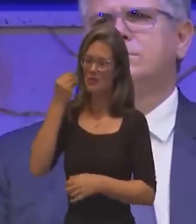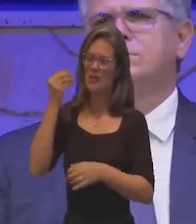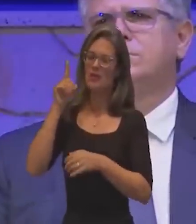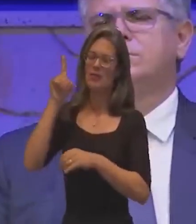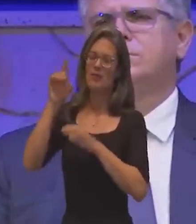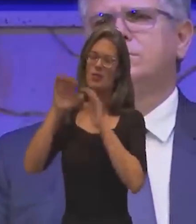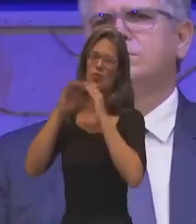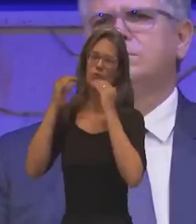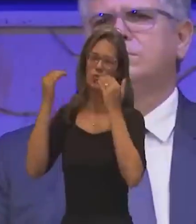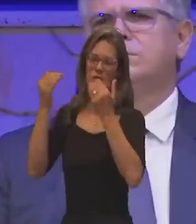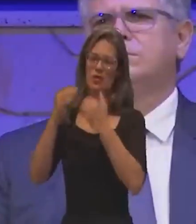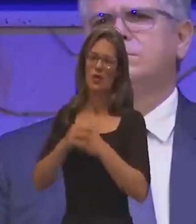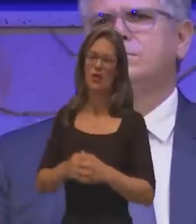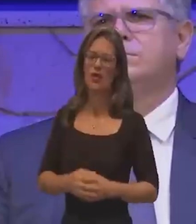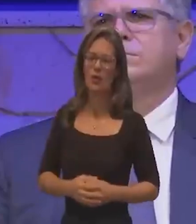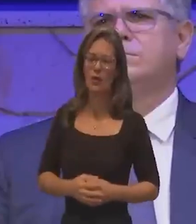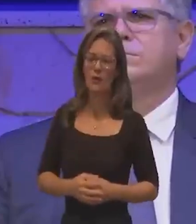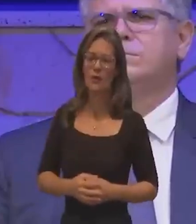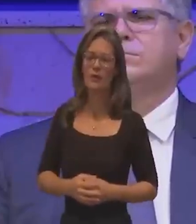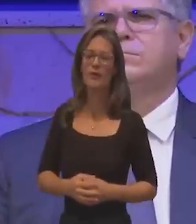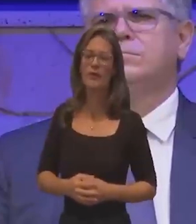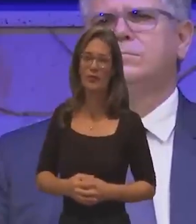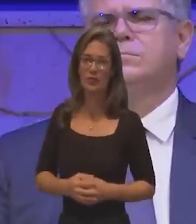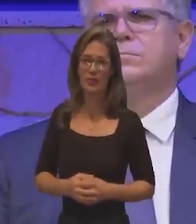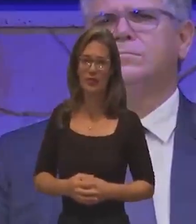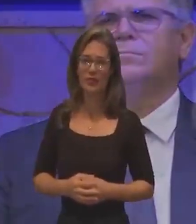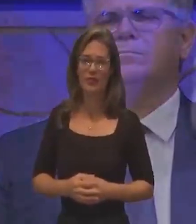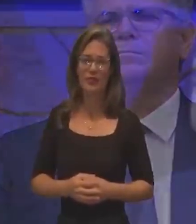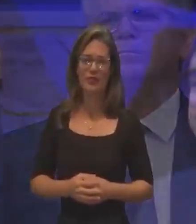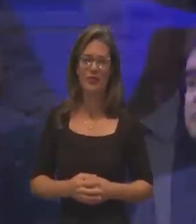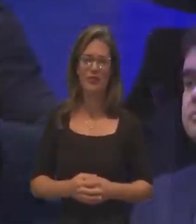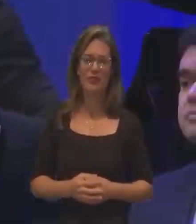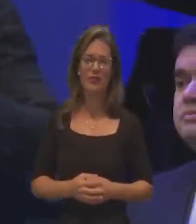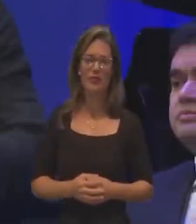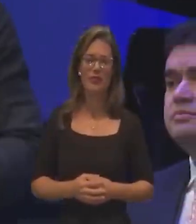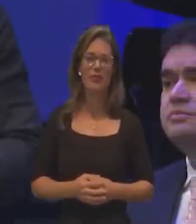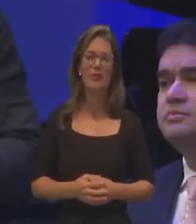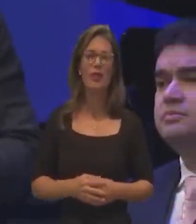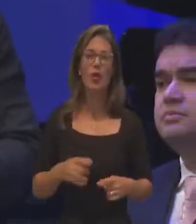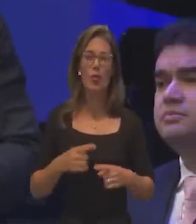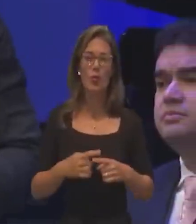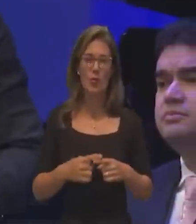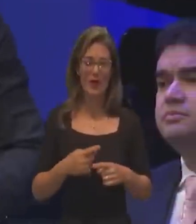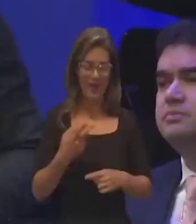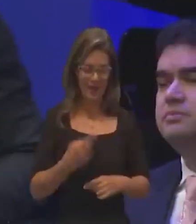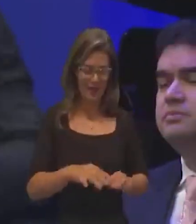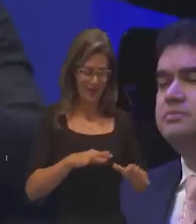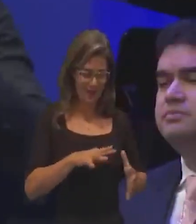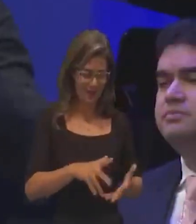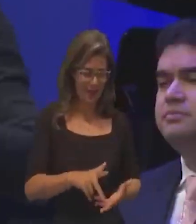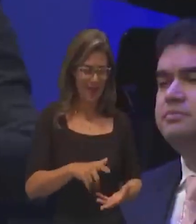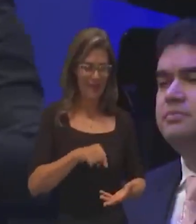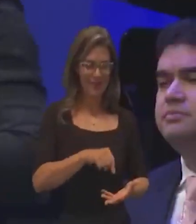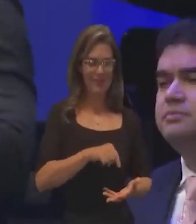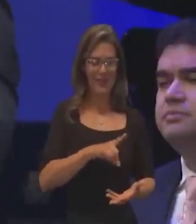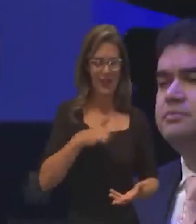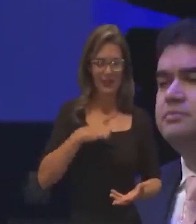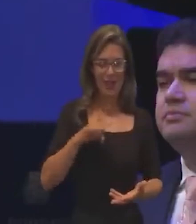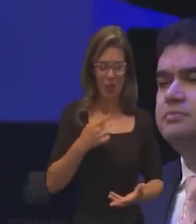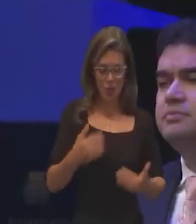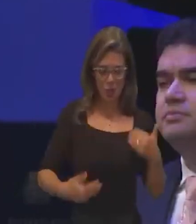desse revestimento, é a ideia de que alguém retirasse a sua roupa e colocasse uma roupa